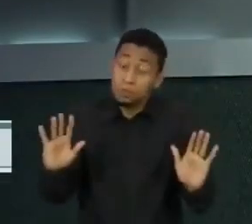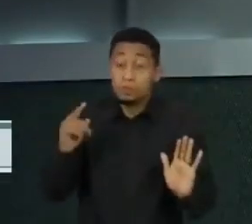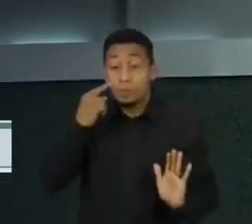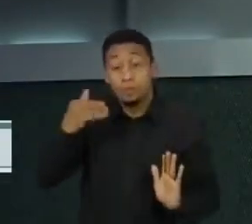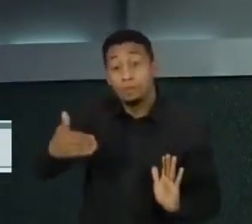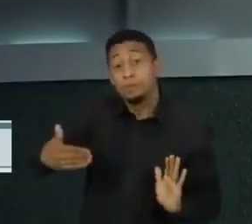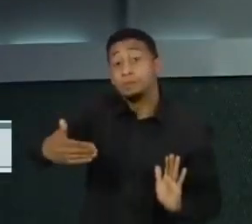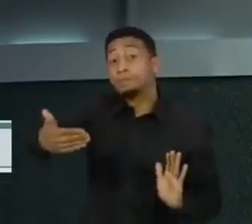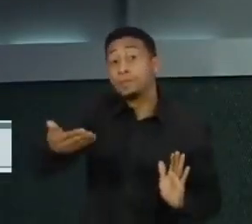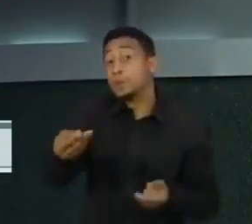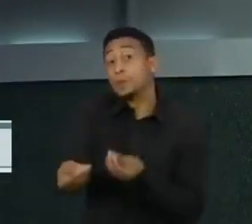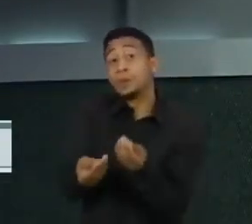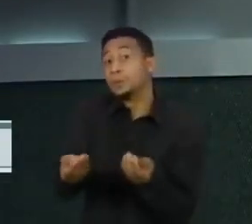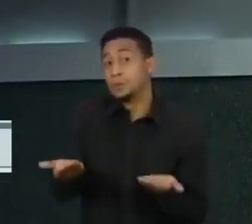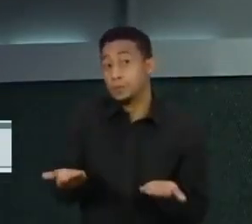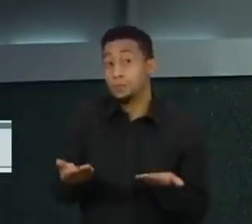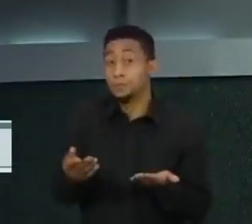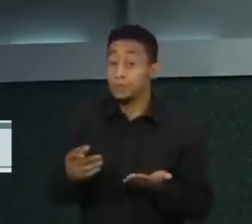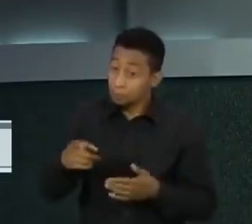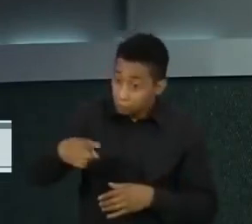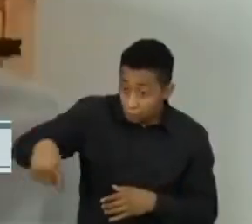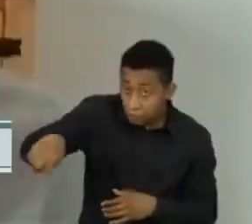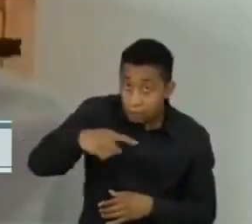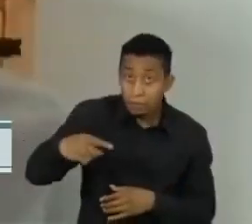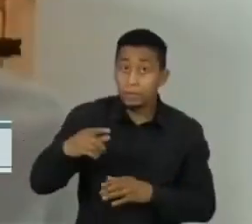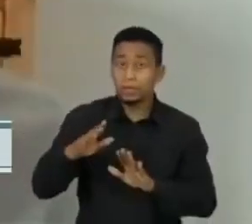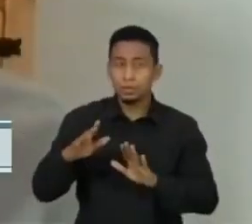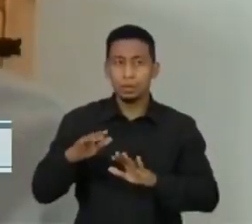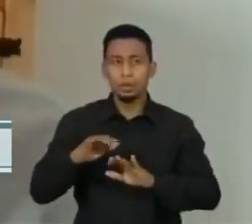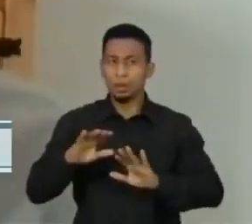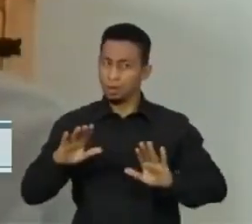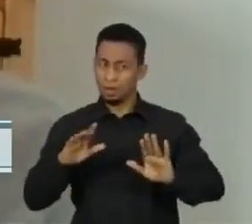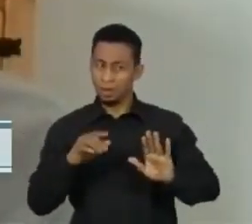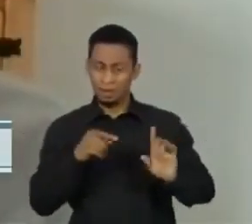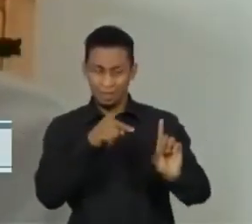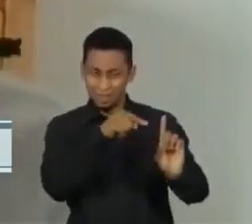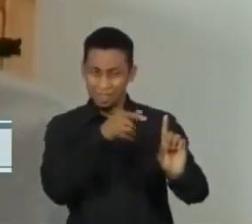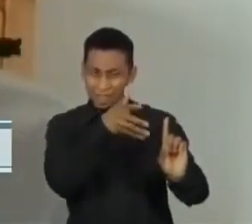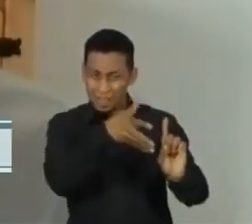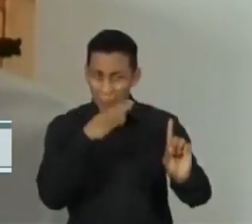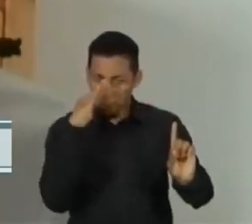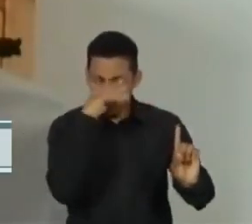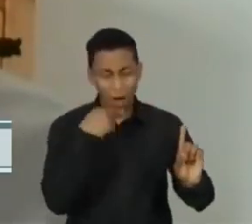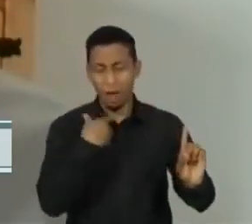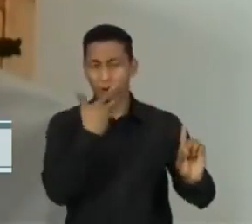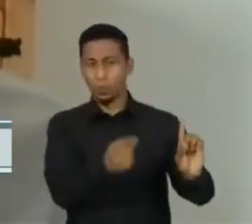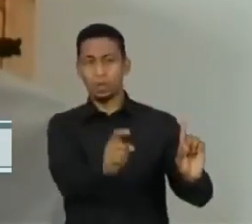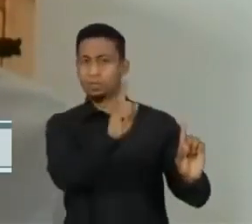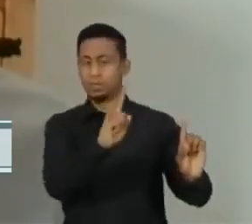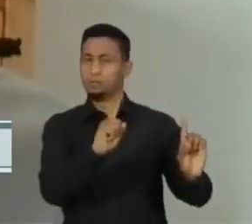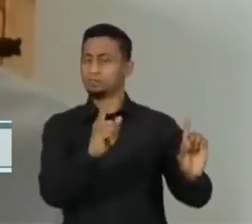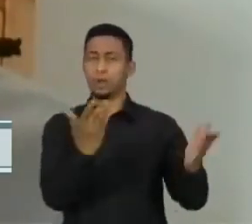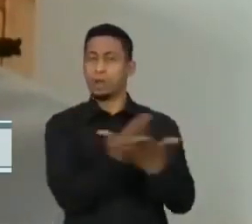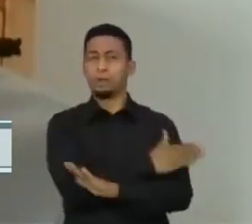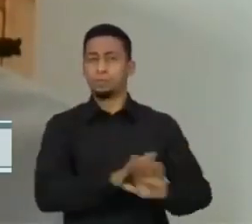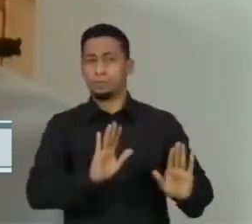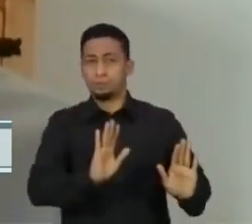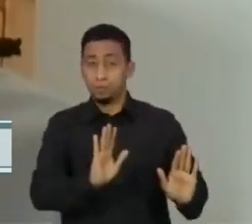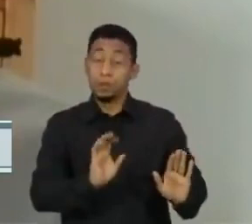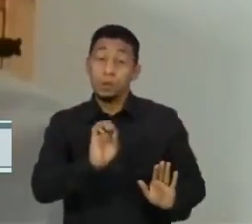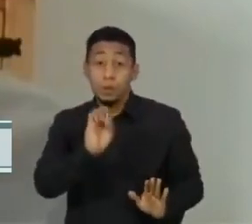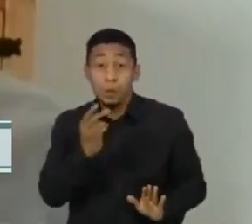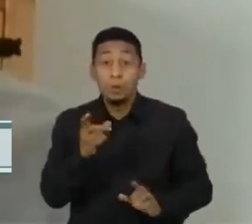uma resposta daqueles que dizem, não, pera um pouquinho, isso é inegociável. E talvez alguns desses estivessem